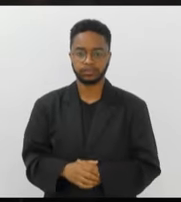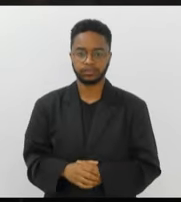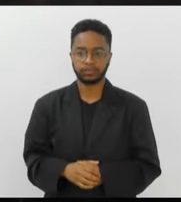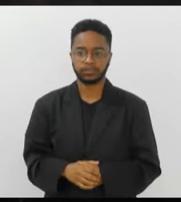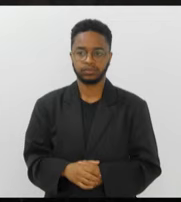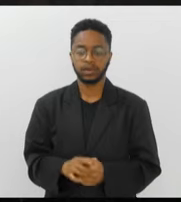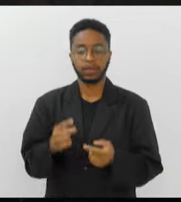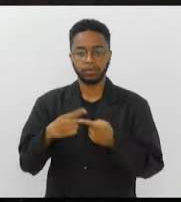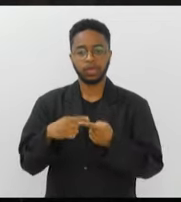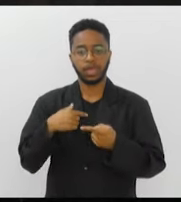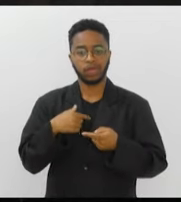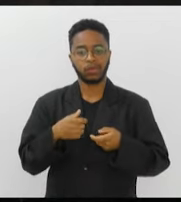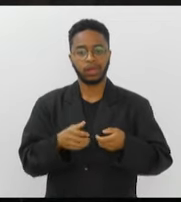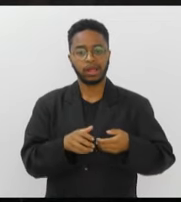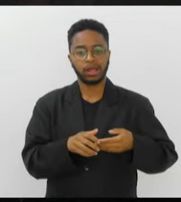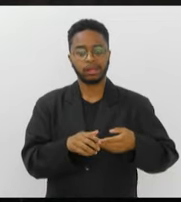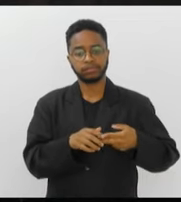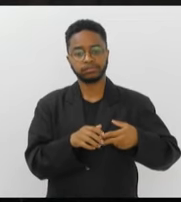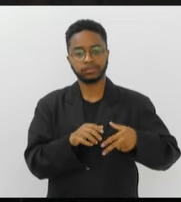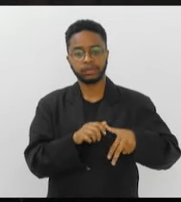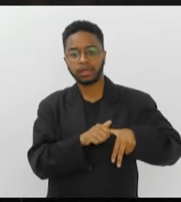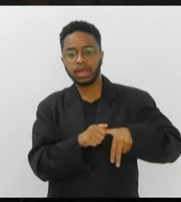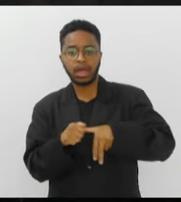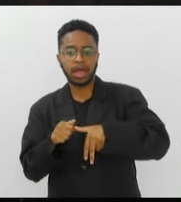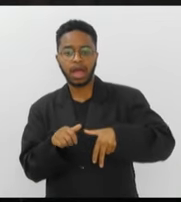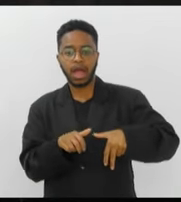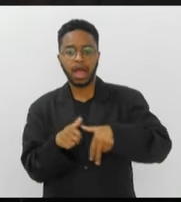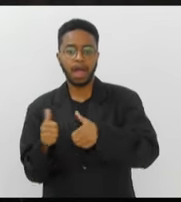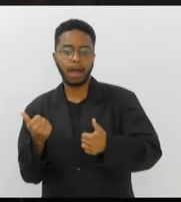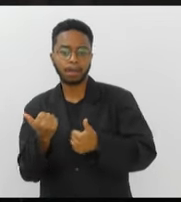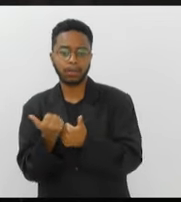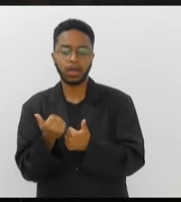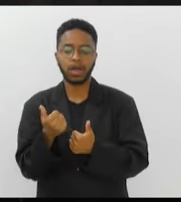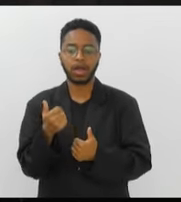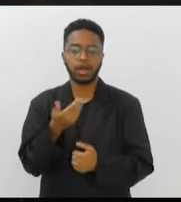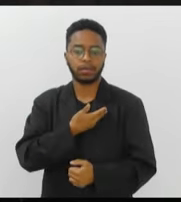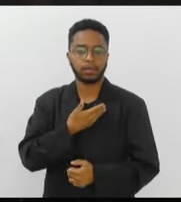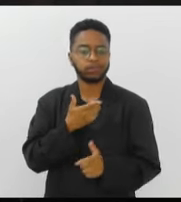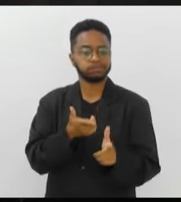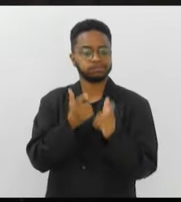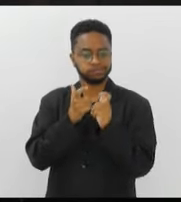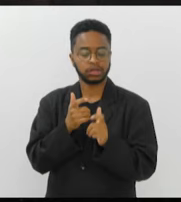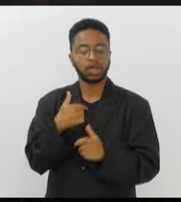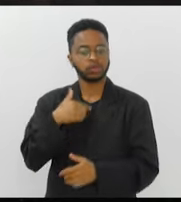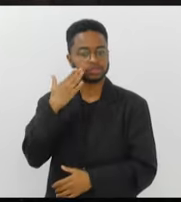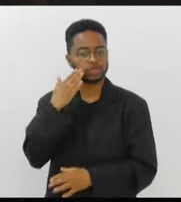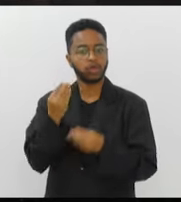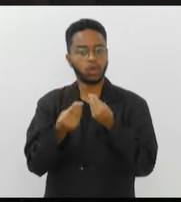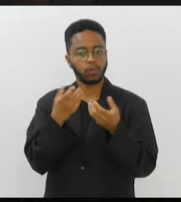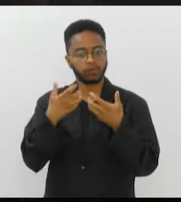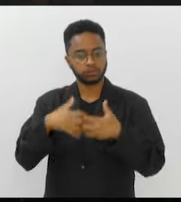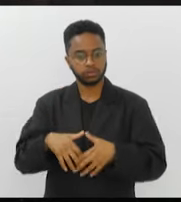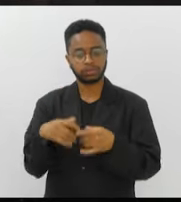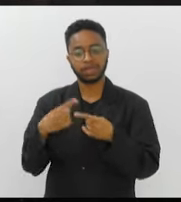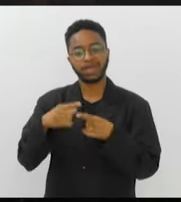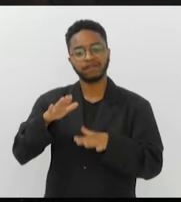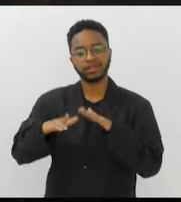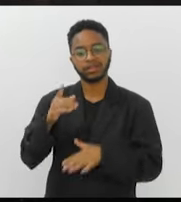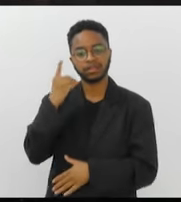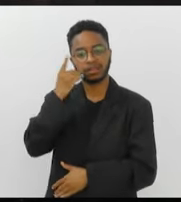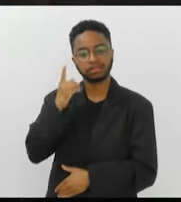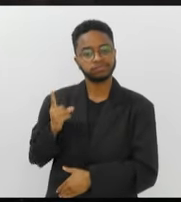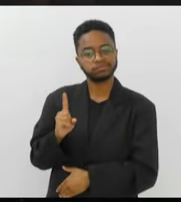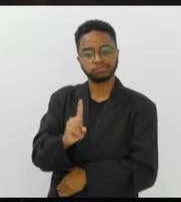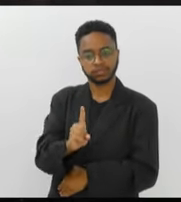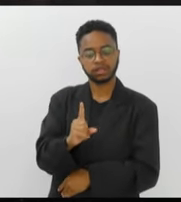carregar colega baleado, eu sei o que é isso, pô. Quando o deputado vem aqui na frente, deputado que às vezes ficou até